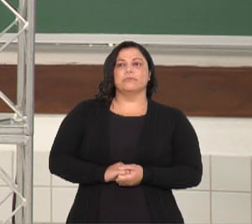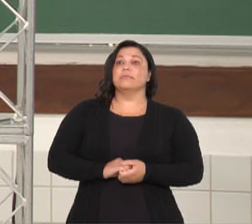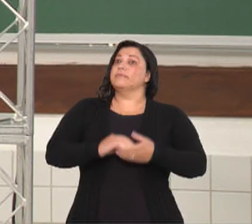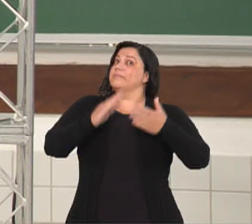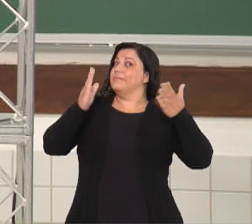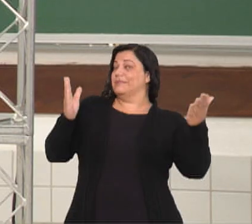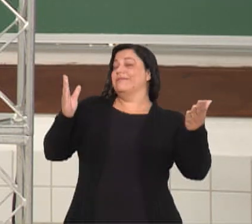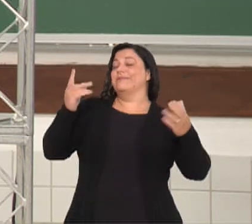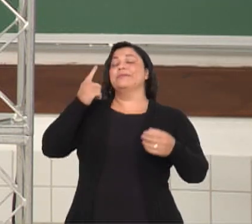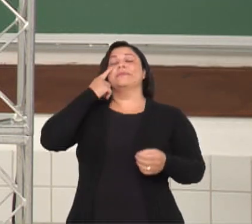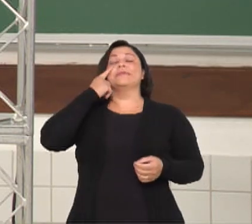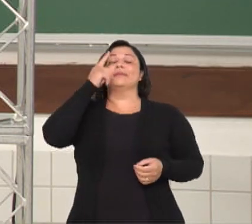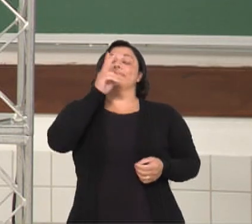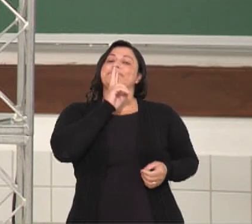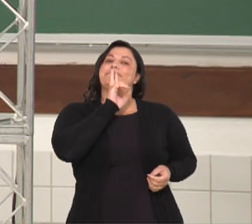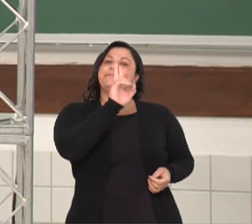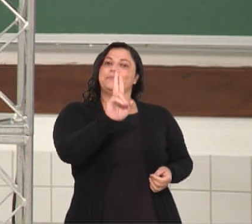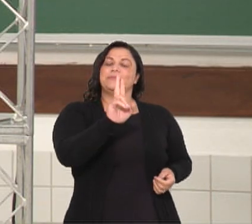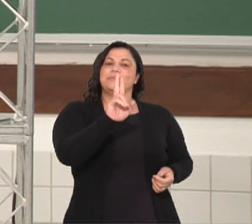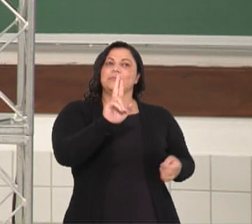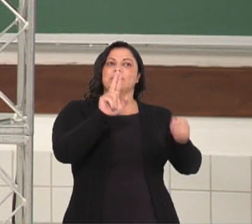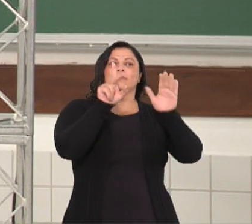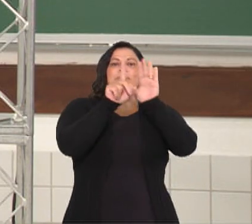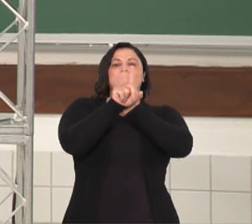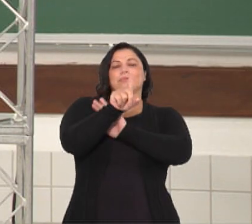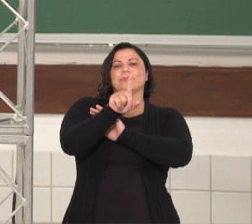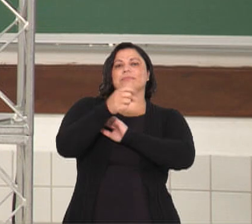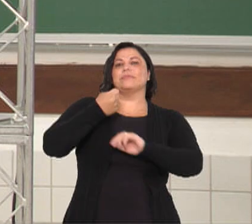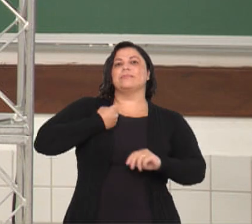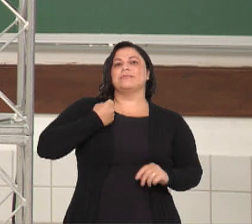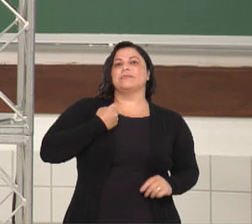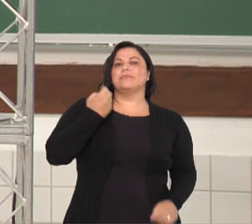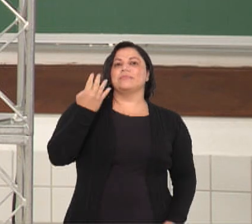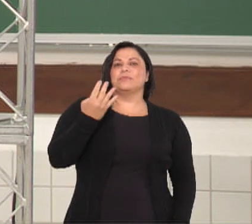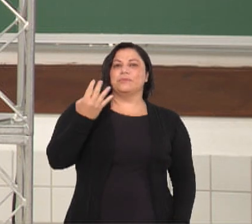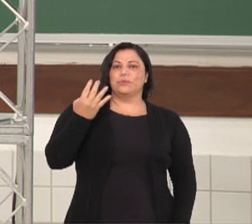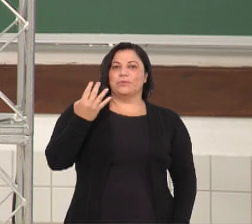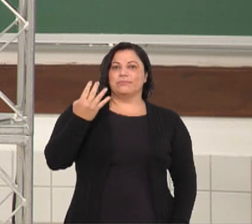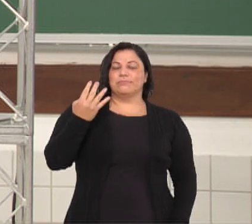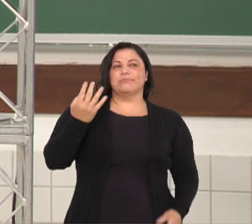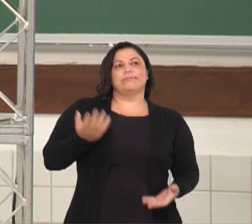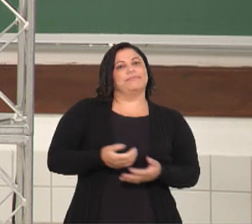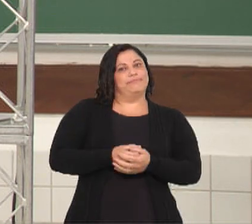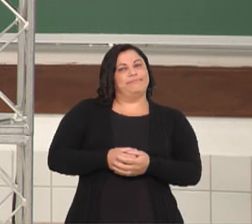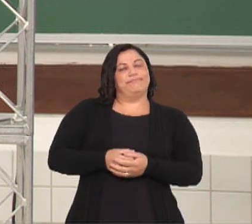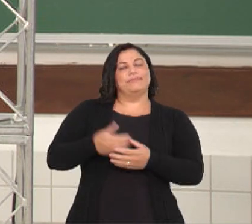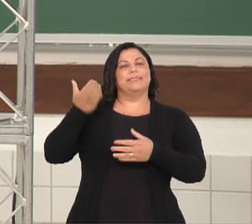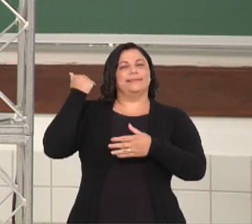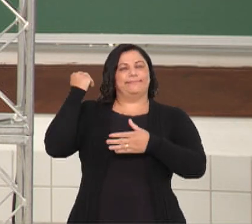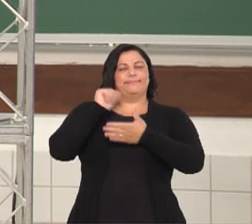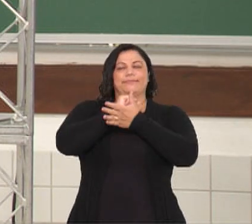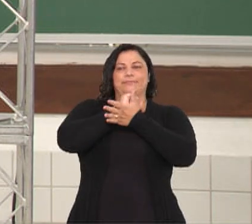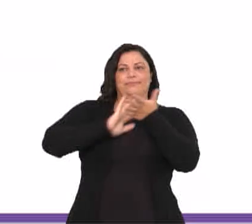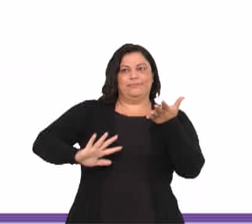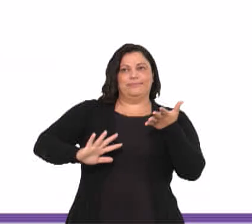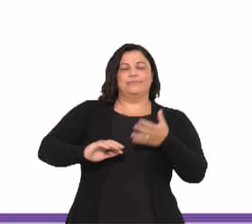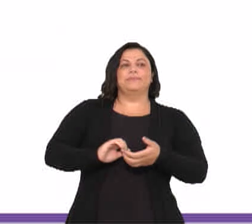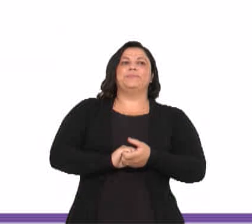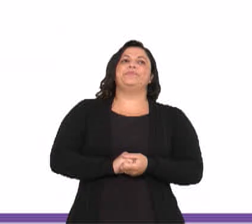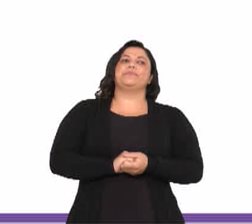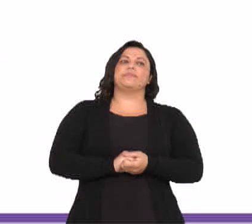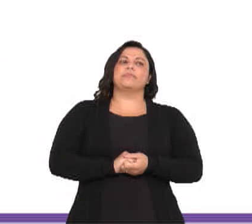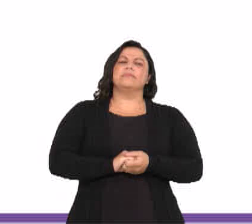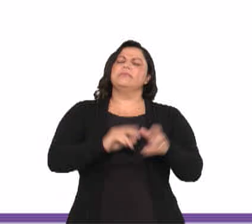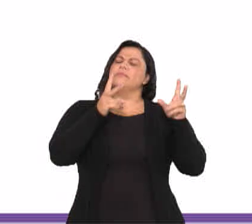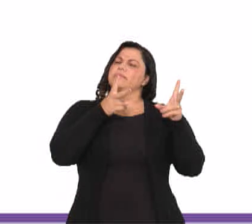Vamos lá então, respondendo à questão número 4, deixado anteriormente como tarefa. Então